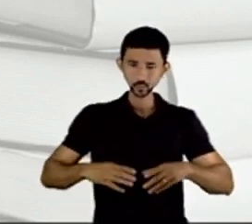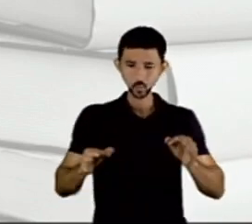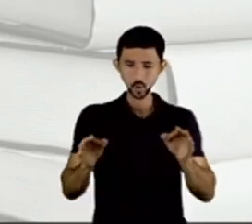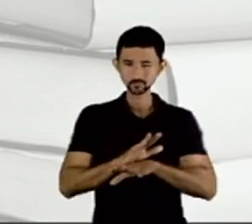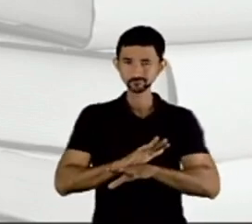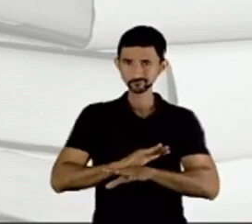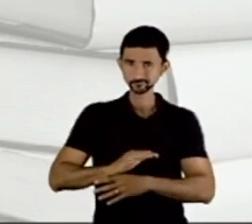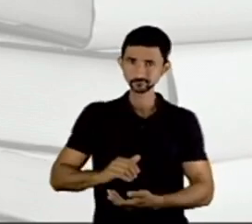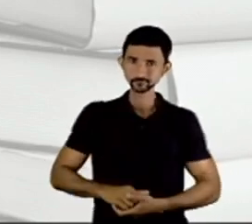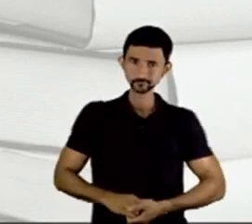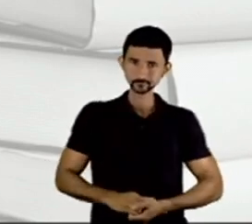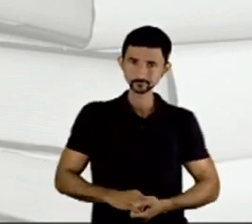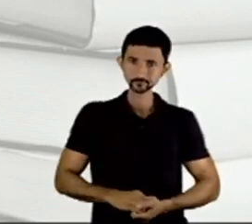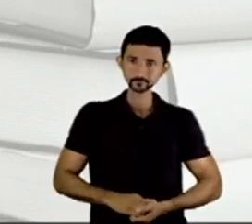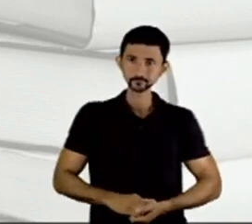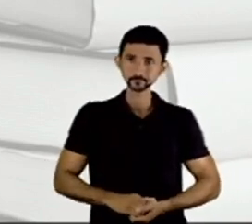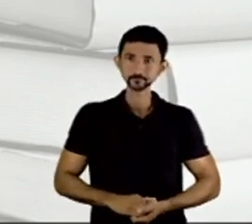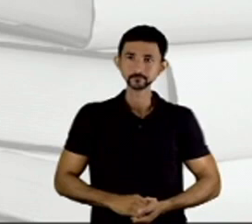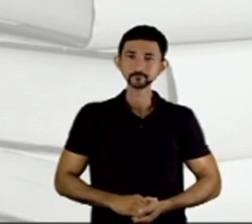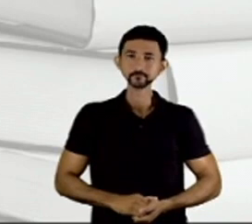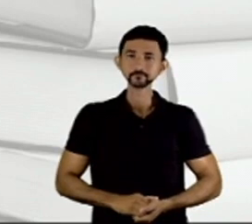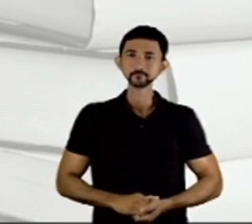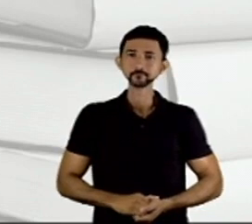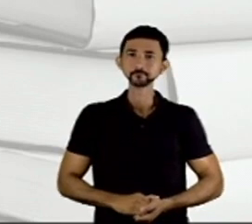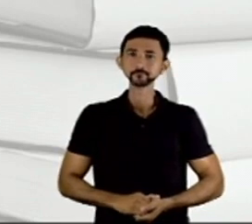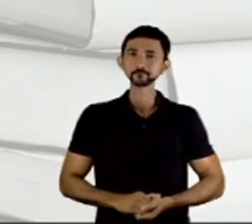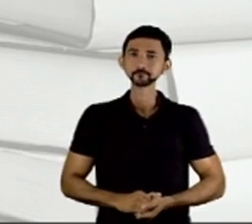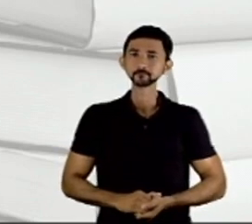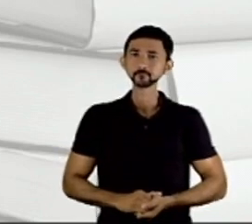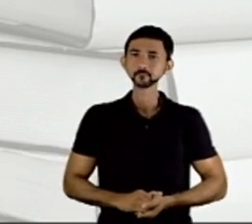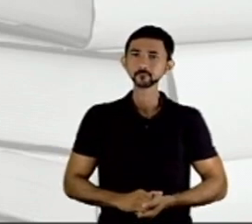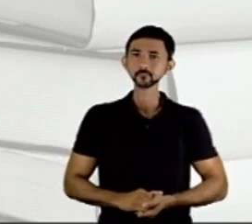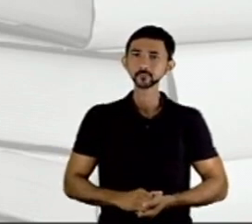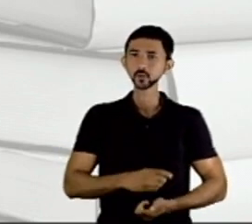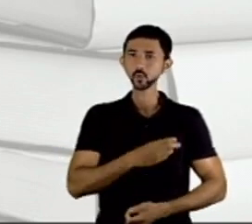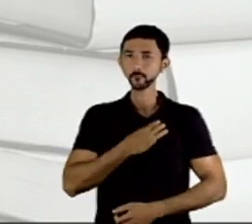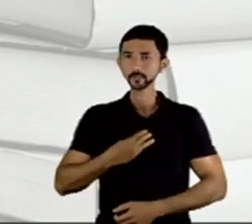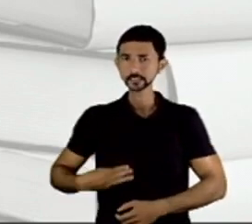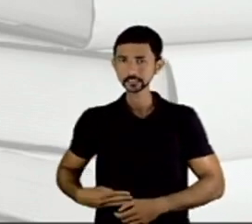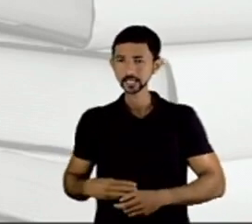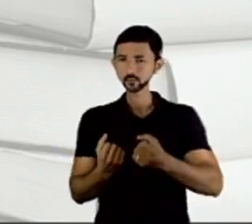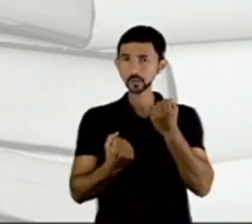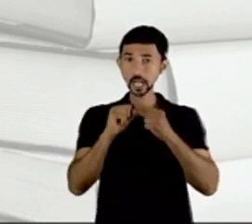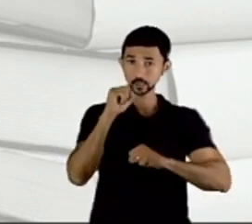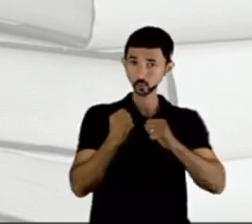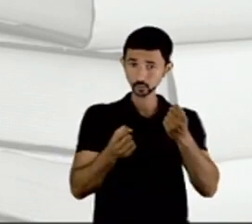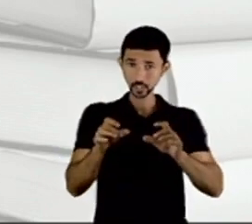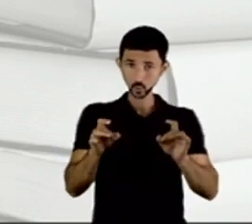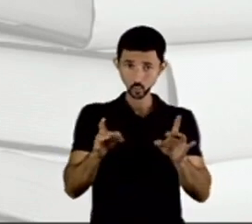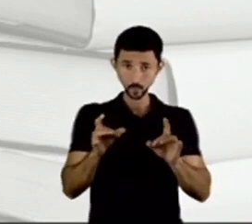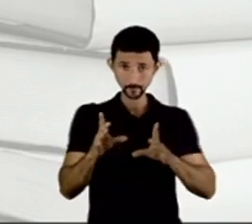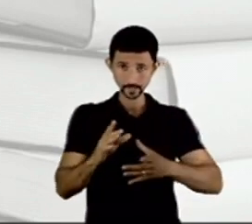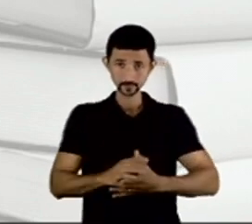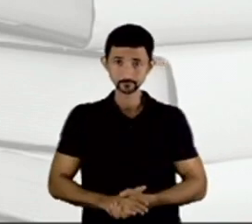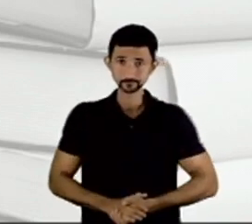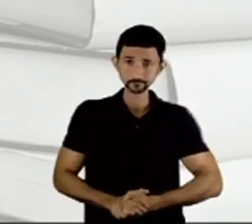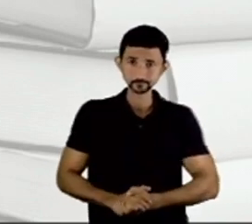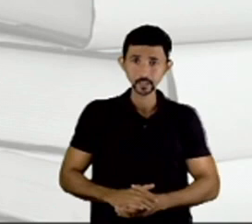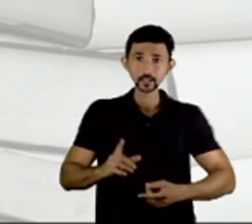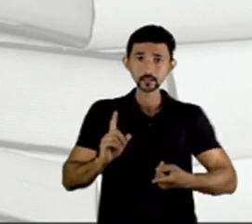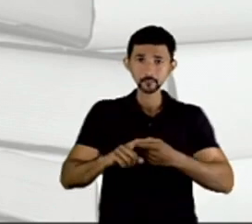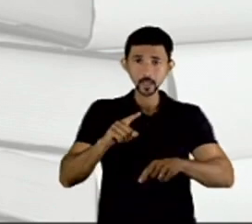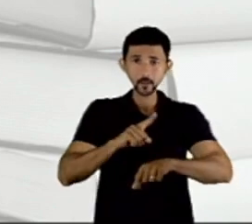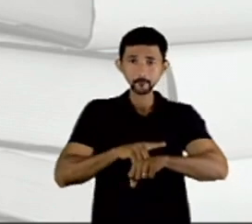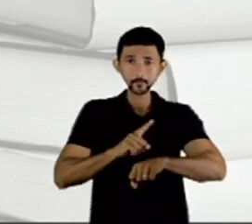extinto, né? Mas a gente tem fé que vai voltar. O Ministério da Indústria e Comércio. Nesse momento